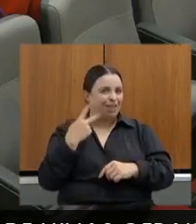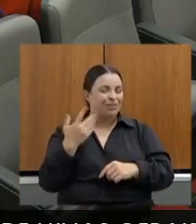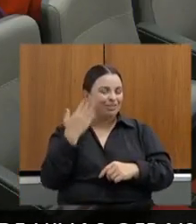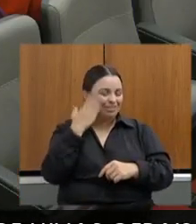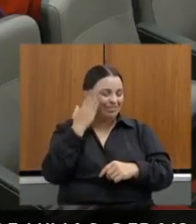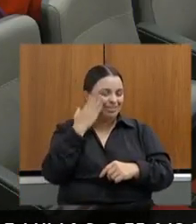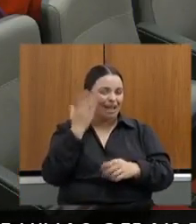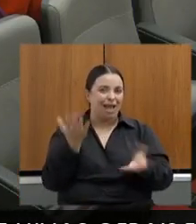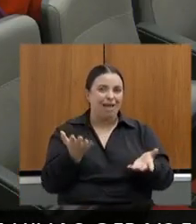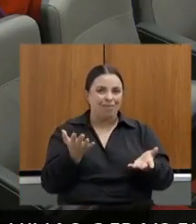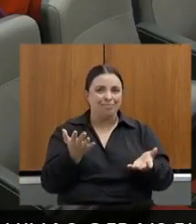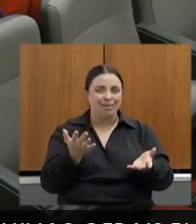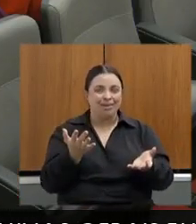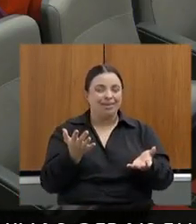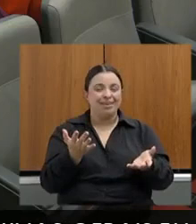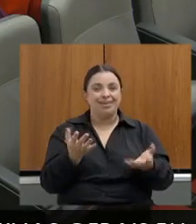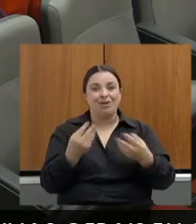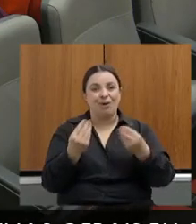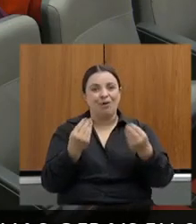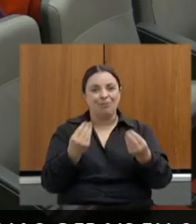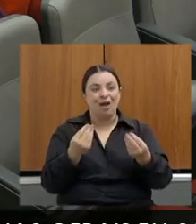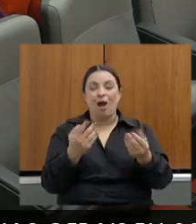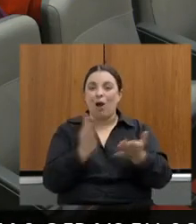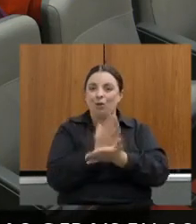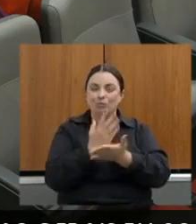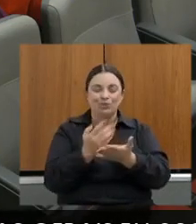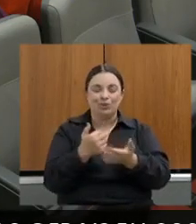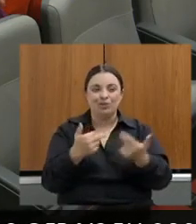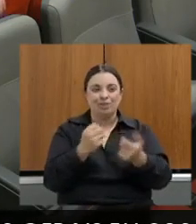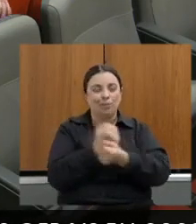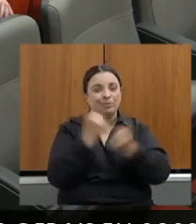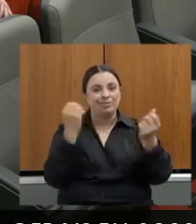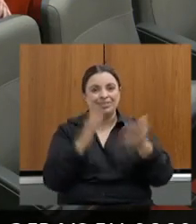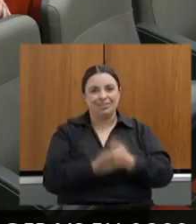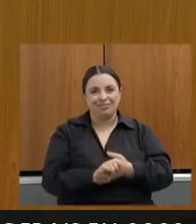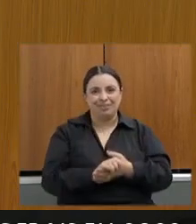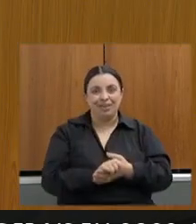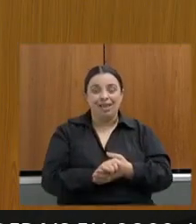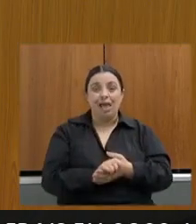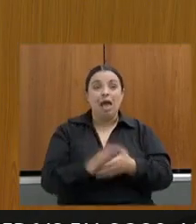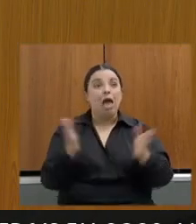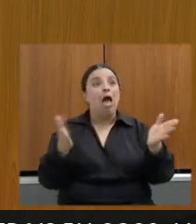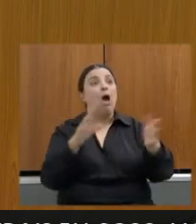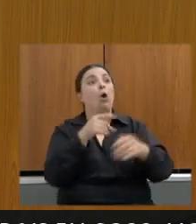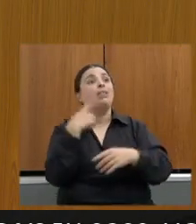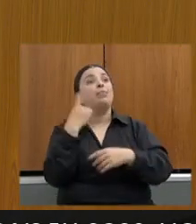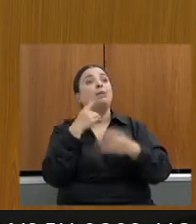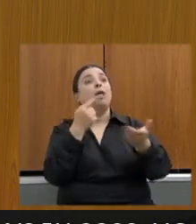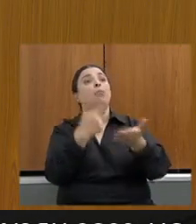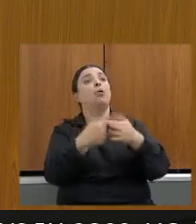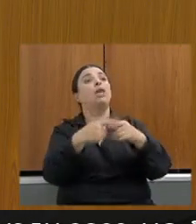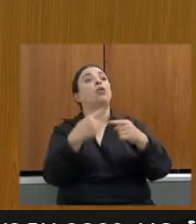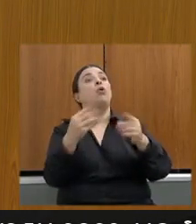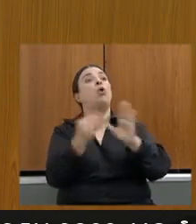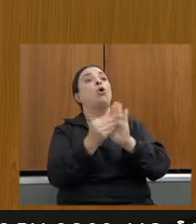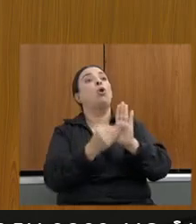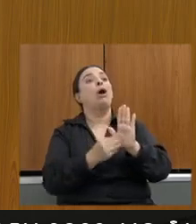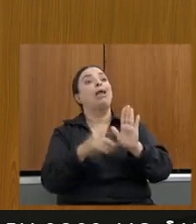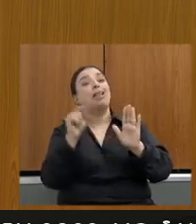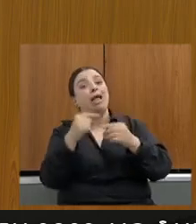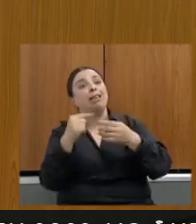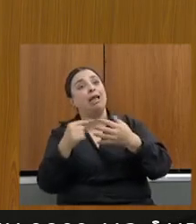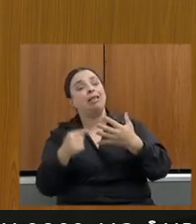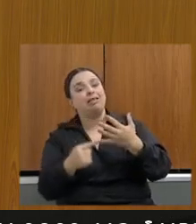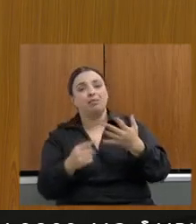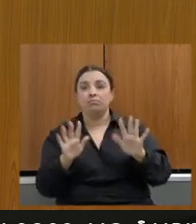escada para o céu que tá do lado de fora não é possível né o deputado que que você não colocou esse isso não perde será petróleo o deputado também que a